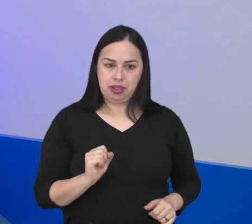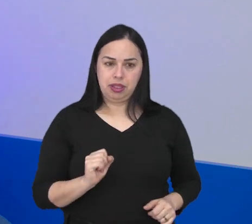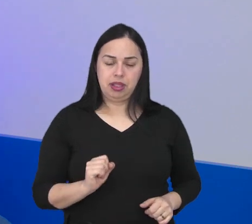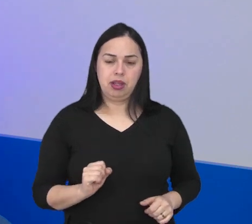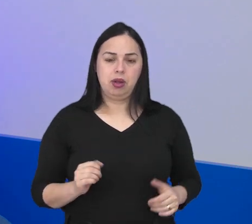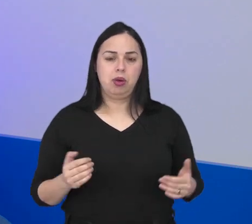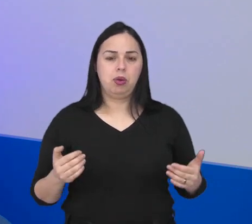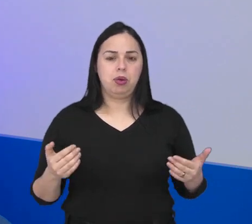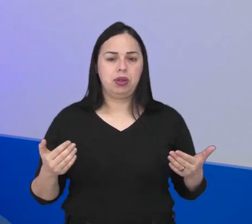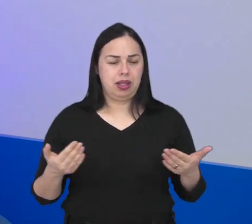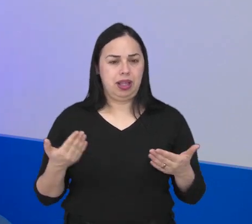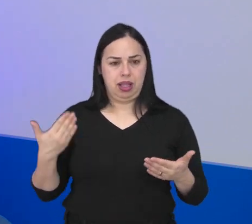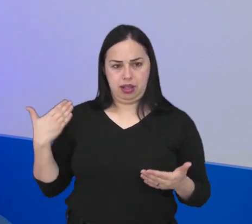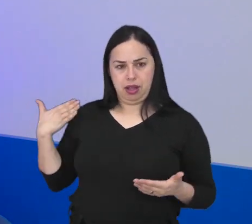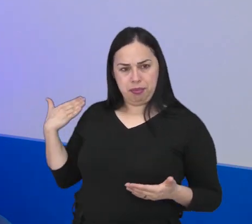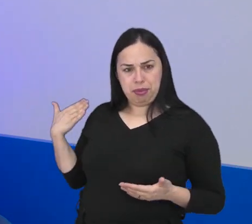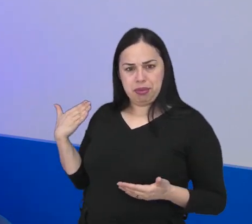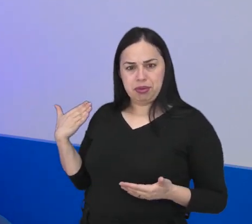regra, tá?